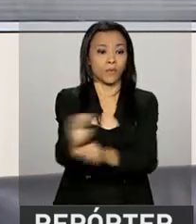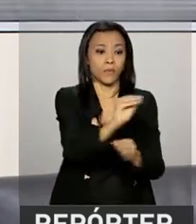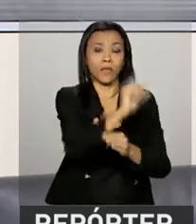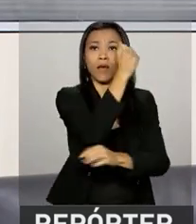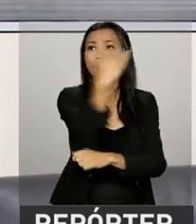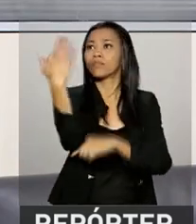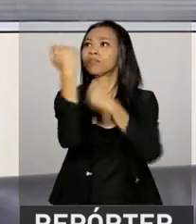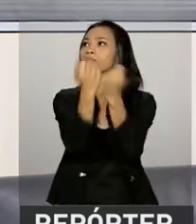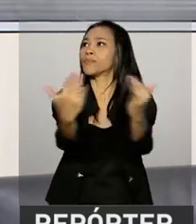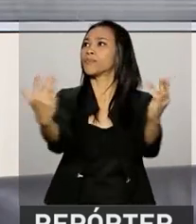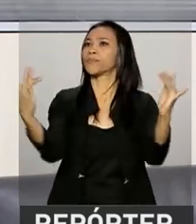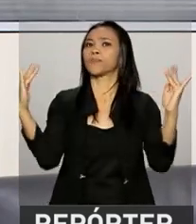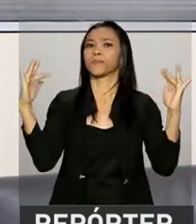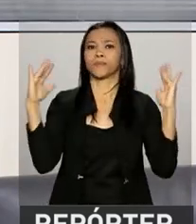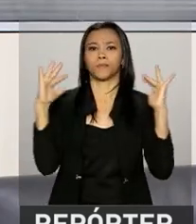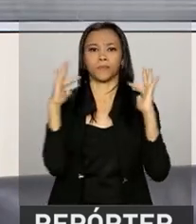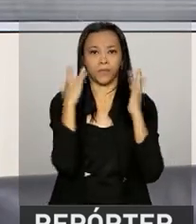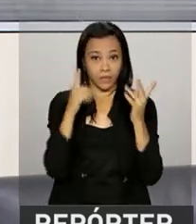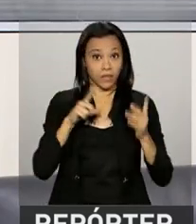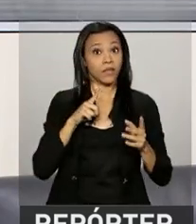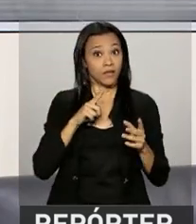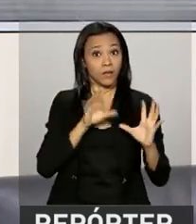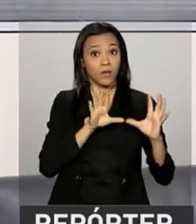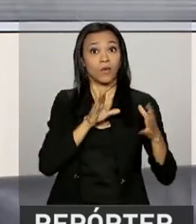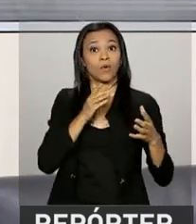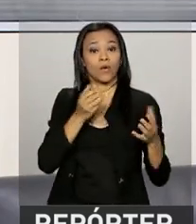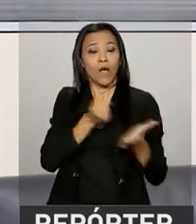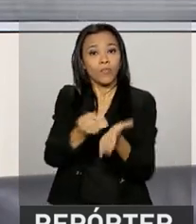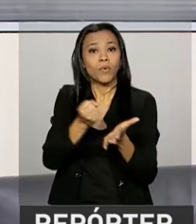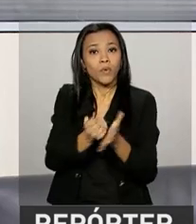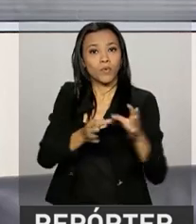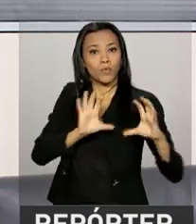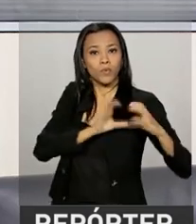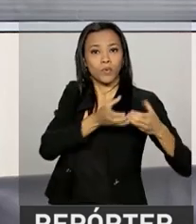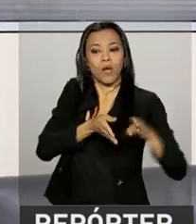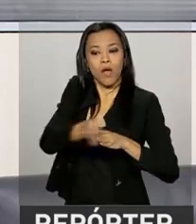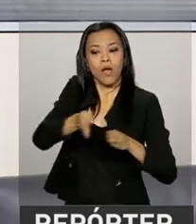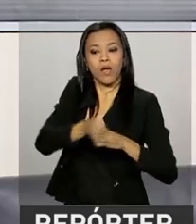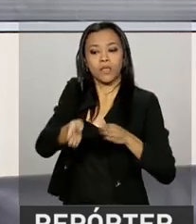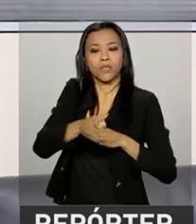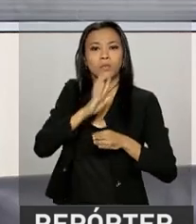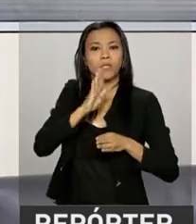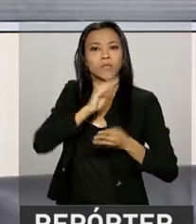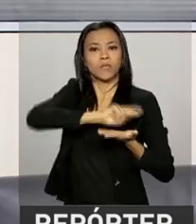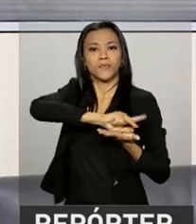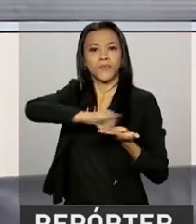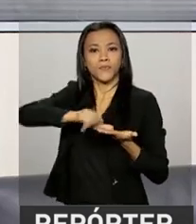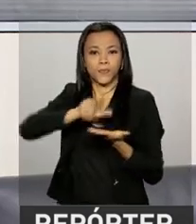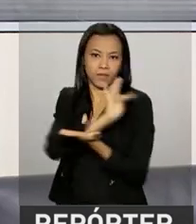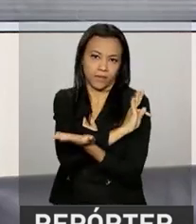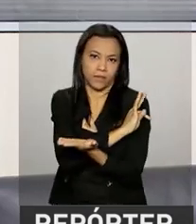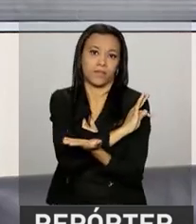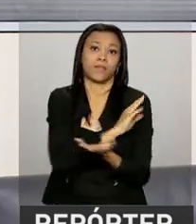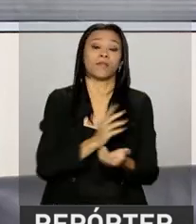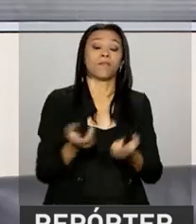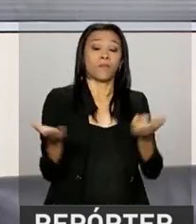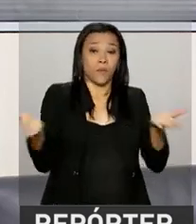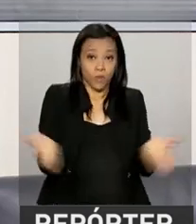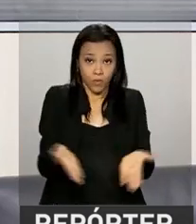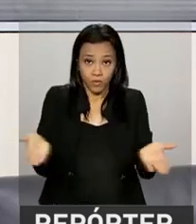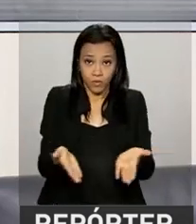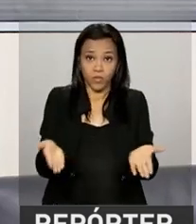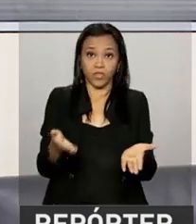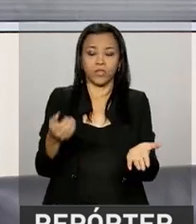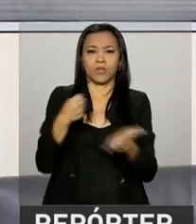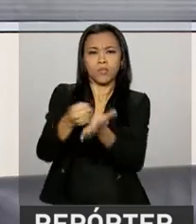ver com assistência técnica. Então, hoje, praticamente todas as ações e chamadas de